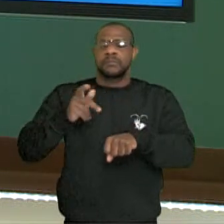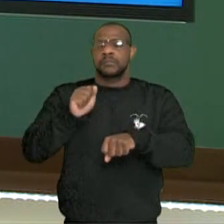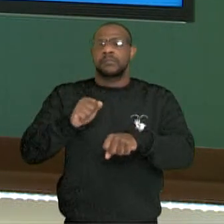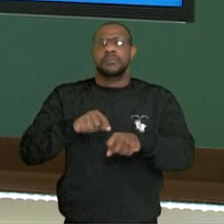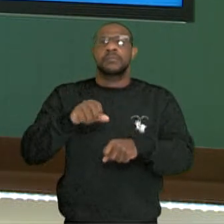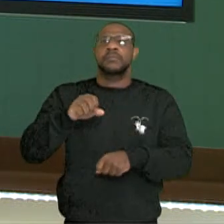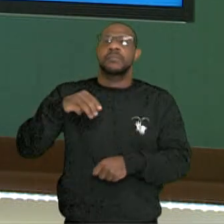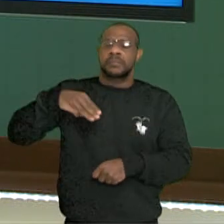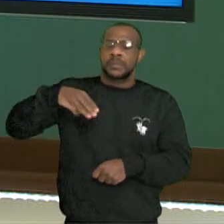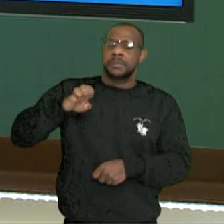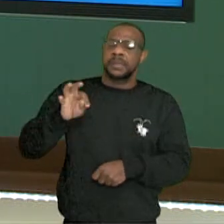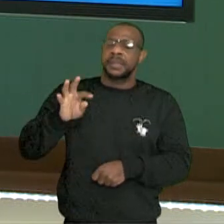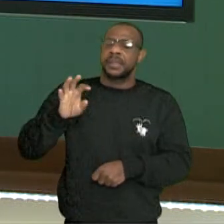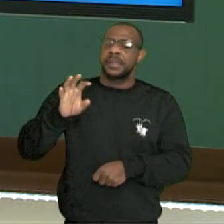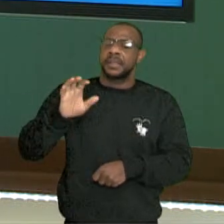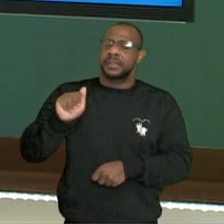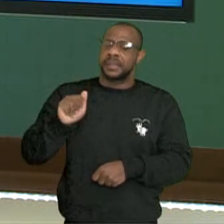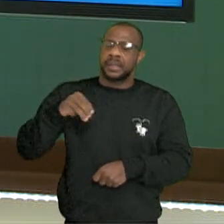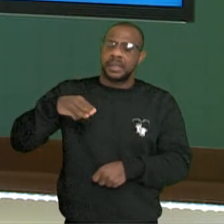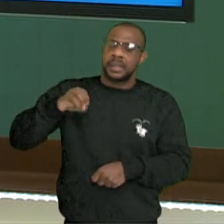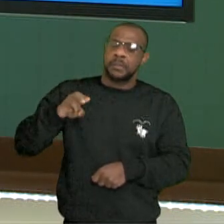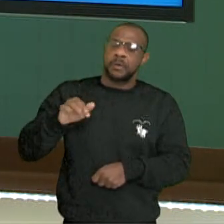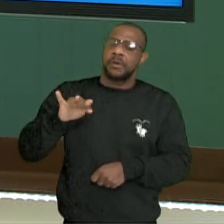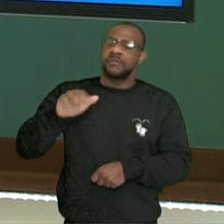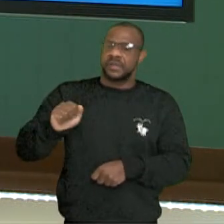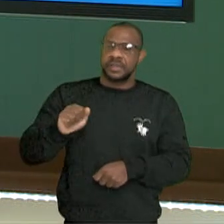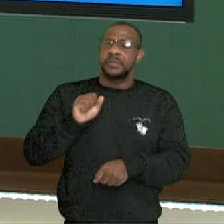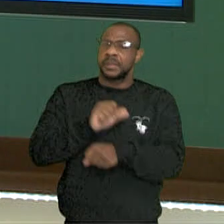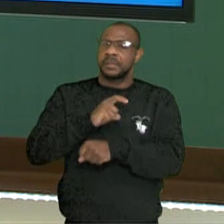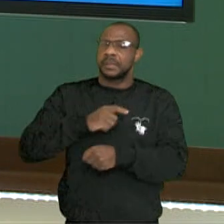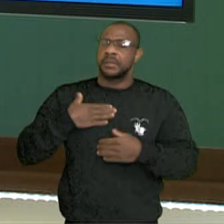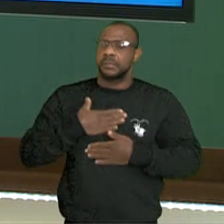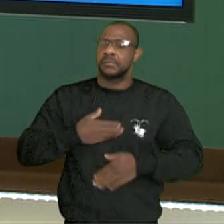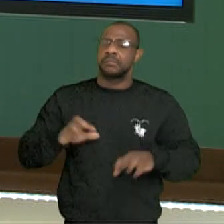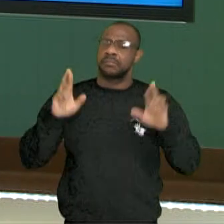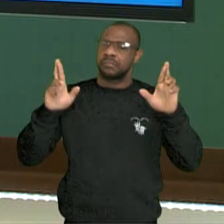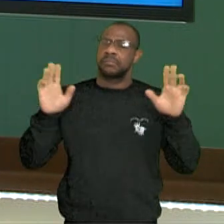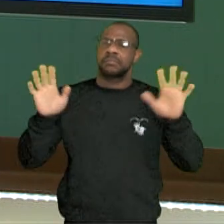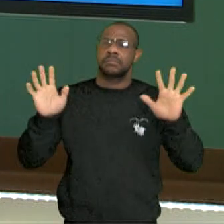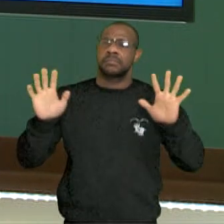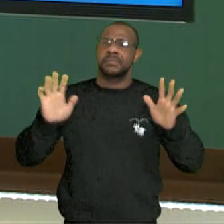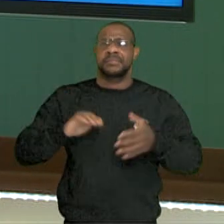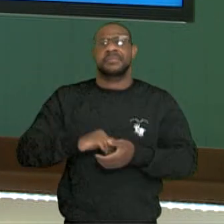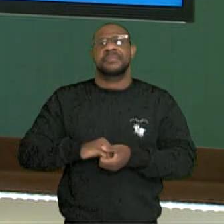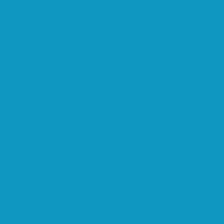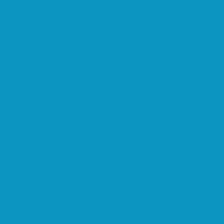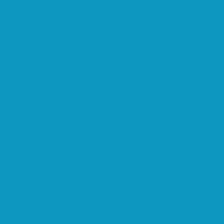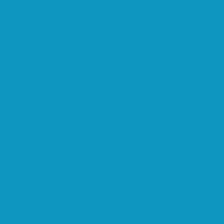especificamente das rochas o quê? Metamórficas. Espero que vocês tenham gostado e até breve!